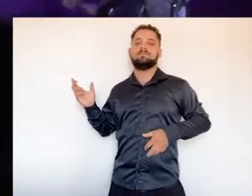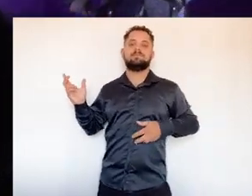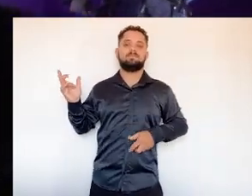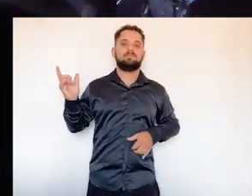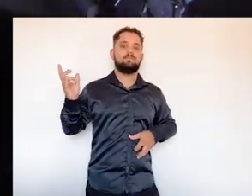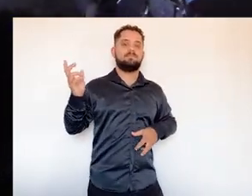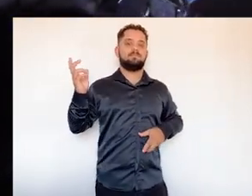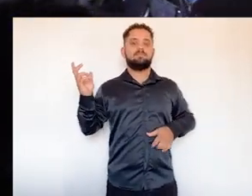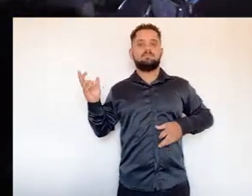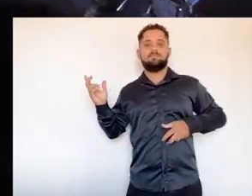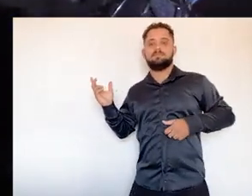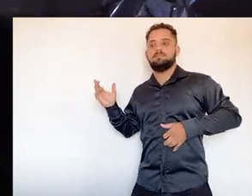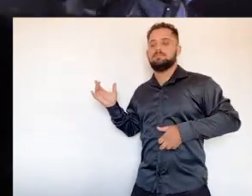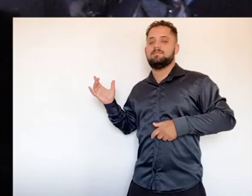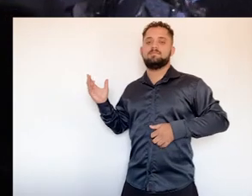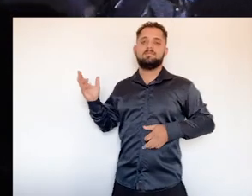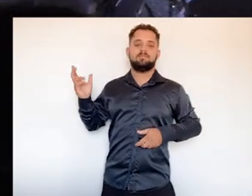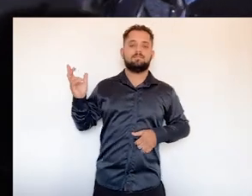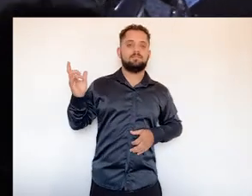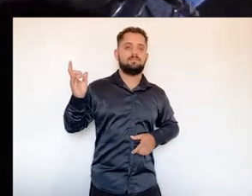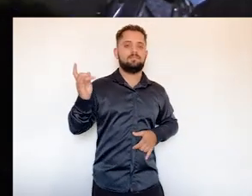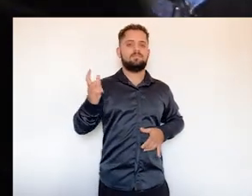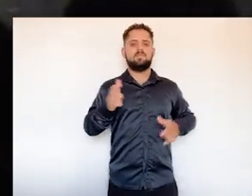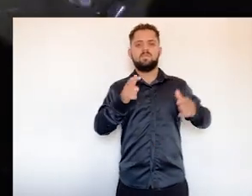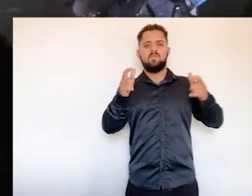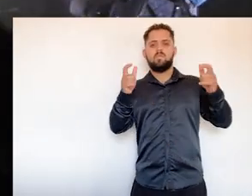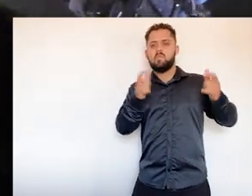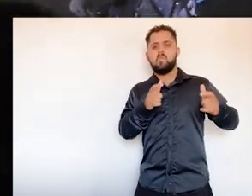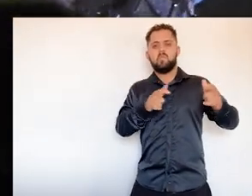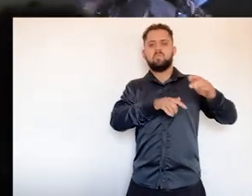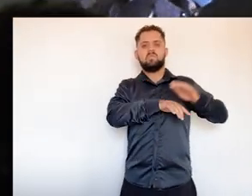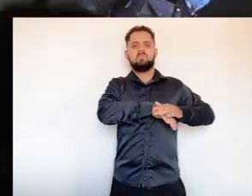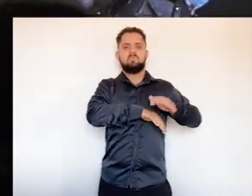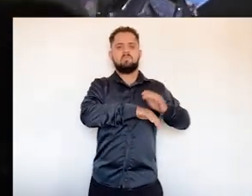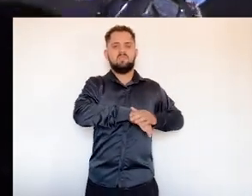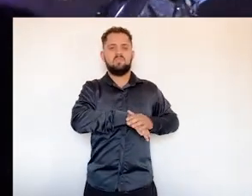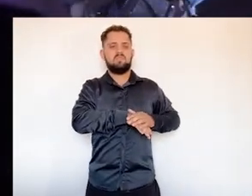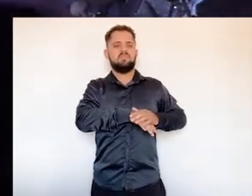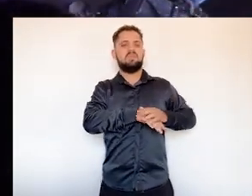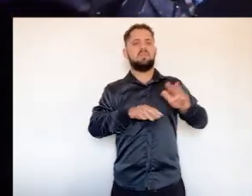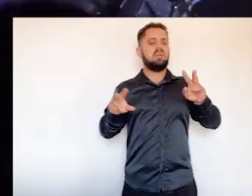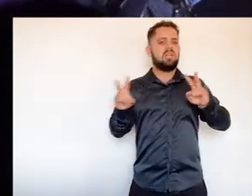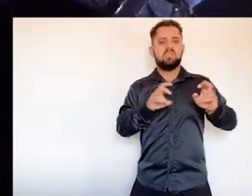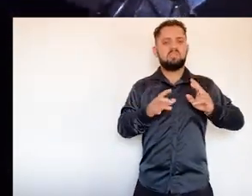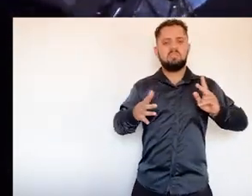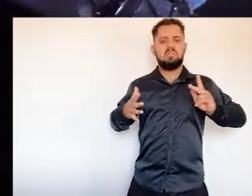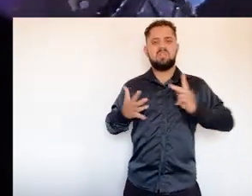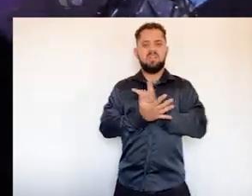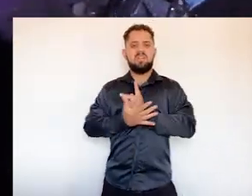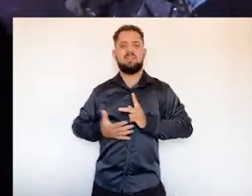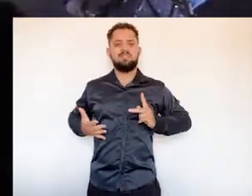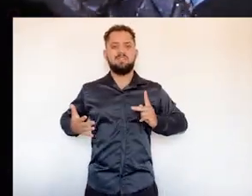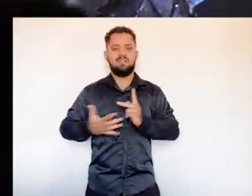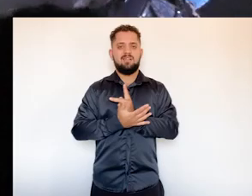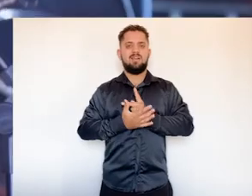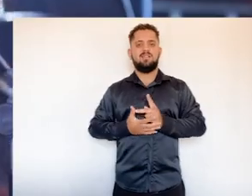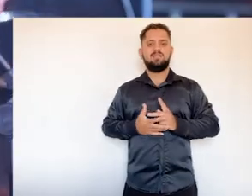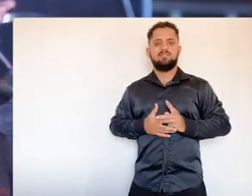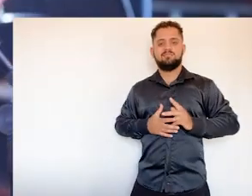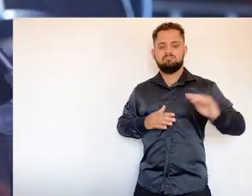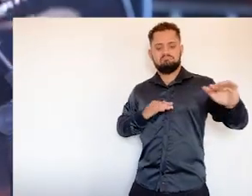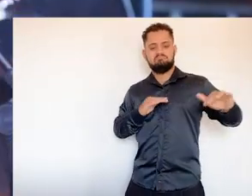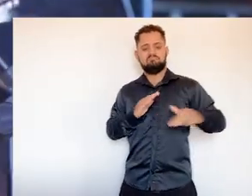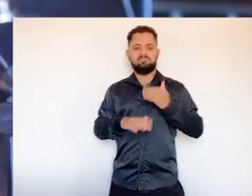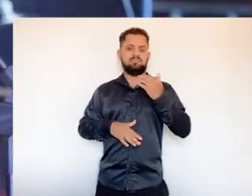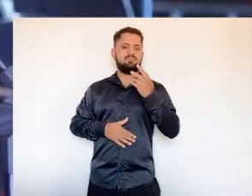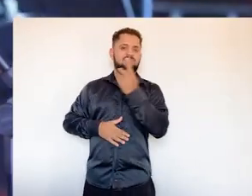Você pensa, de mim tá tudo errado. Porque eu sou mais noido dançando lado a lado. Quero você